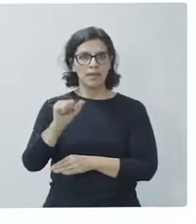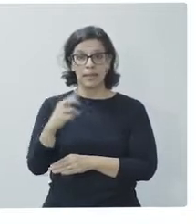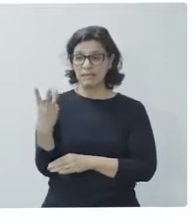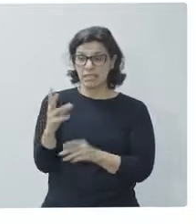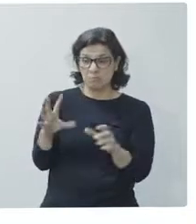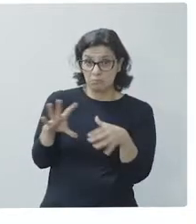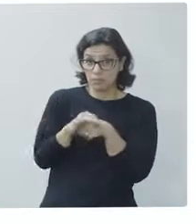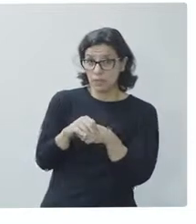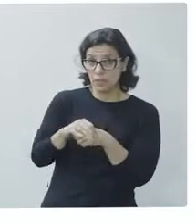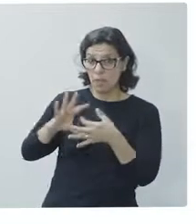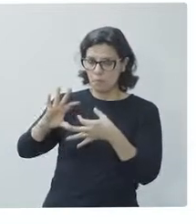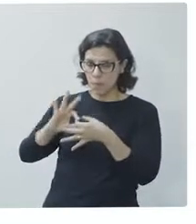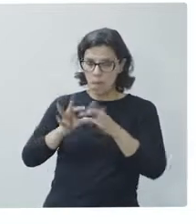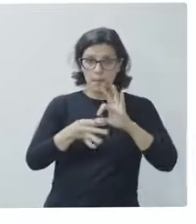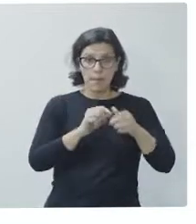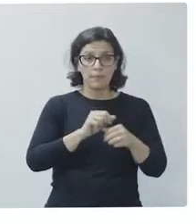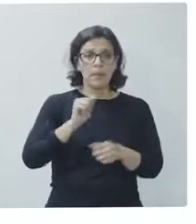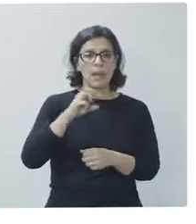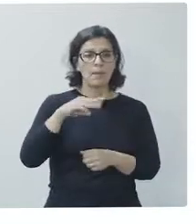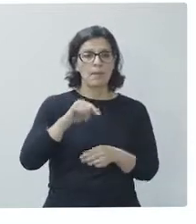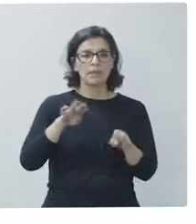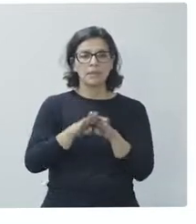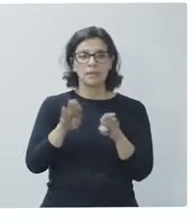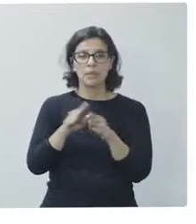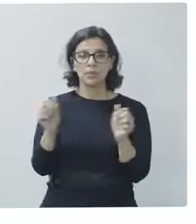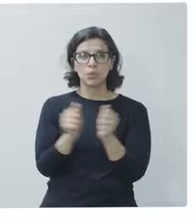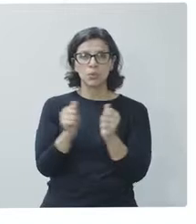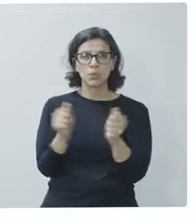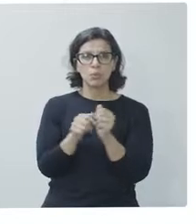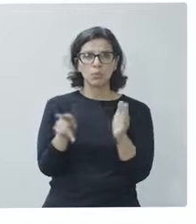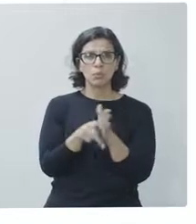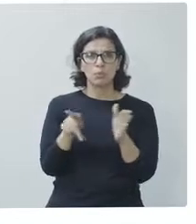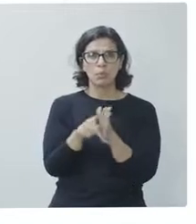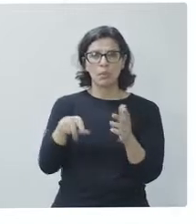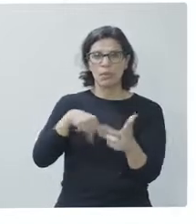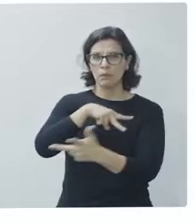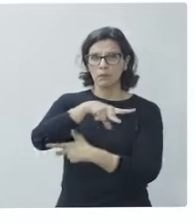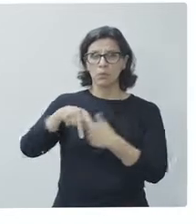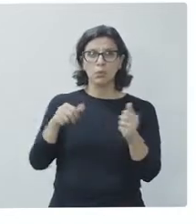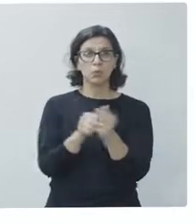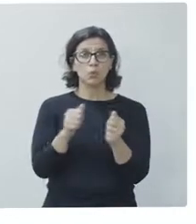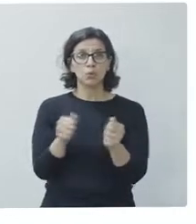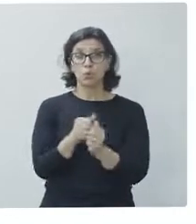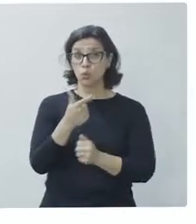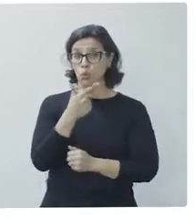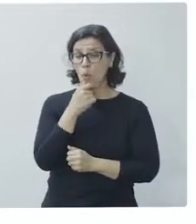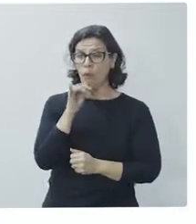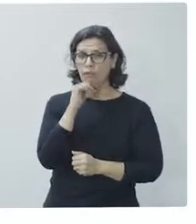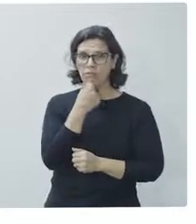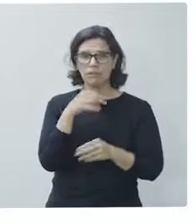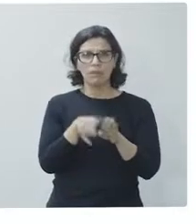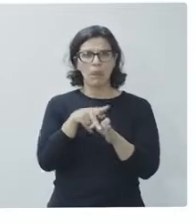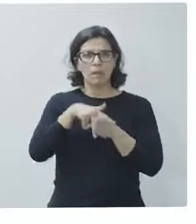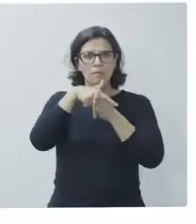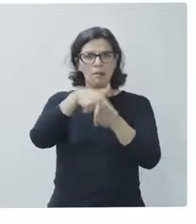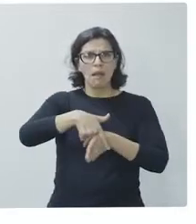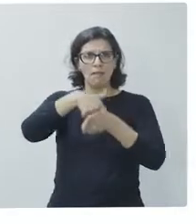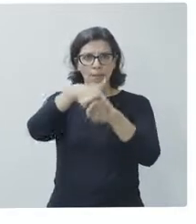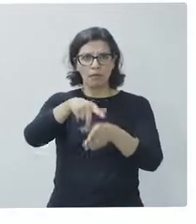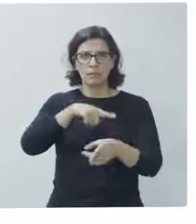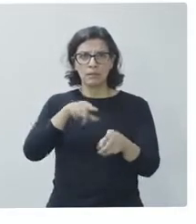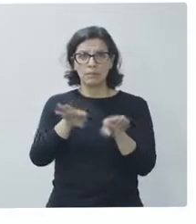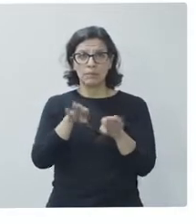Amata. E Amata se enredou na armadura de um cavaleiro de triste figura que montava um